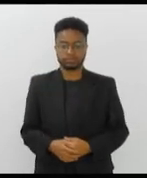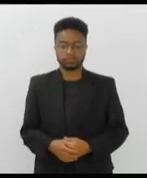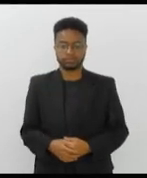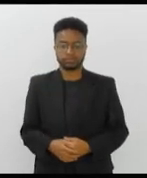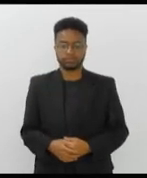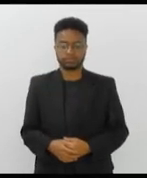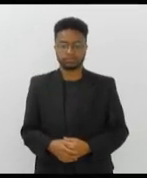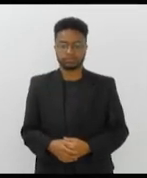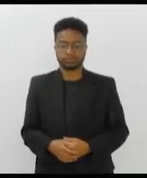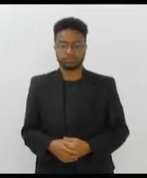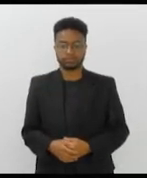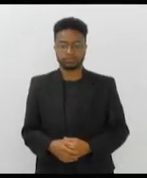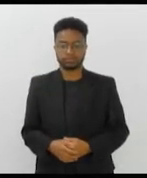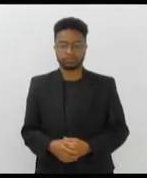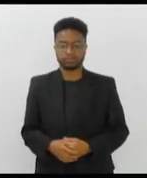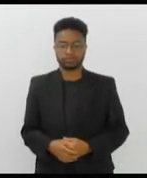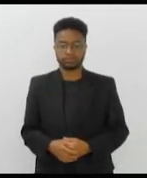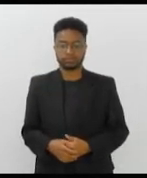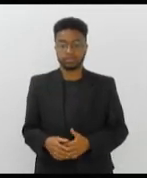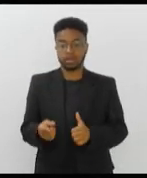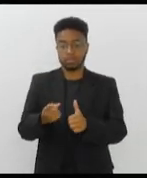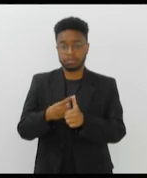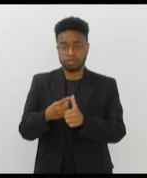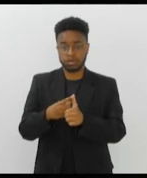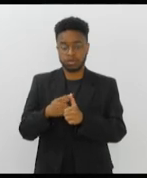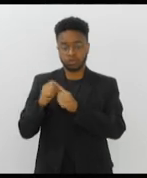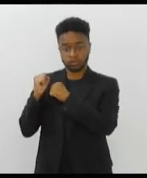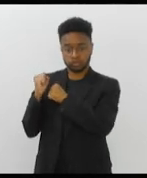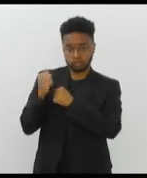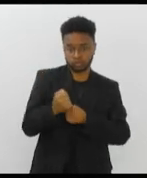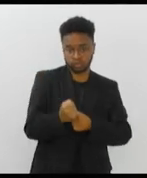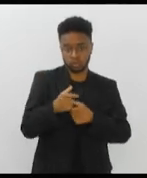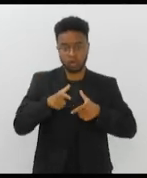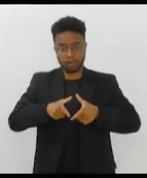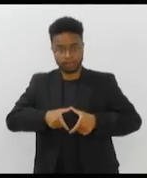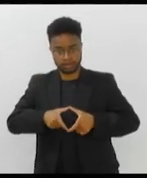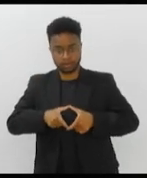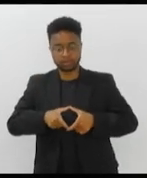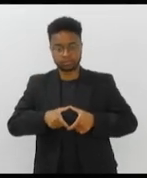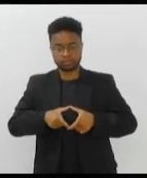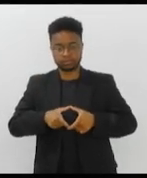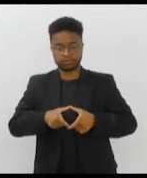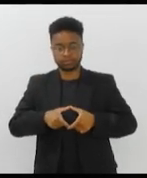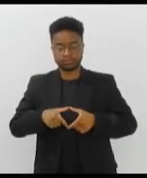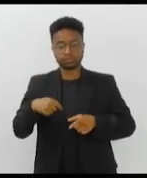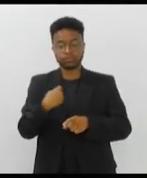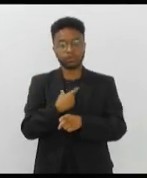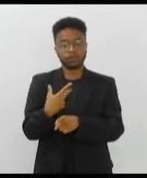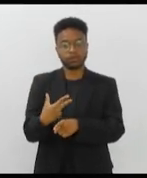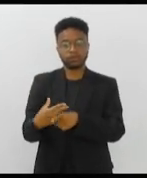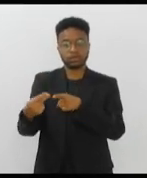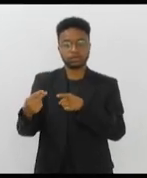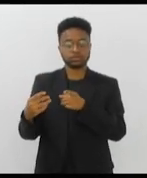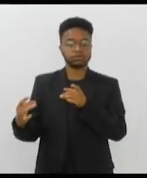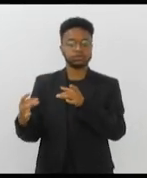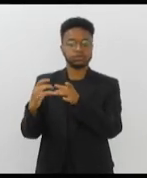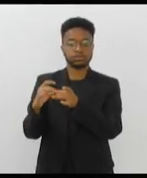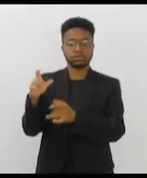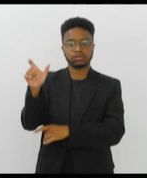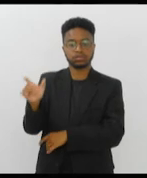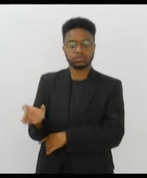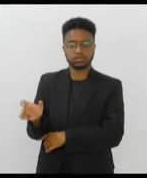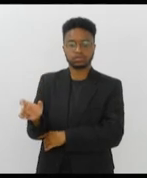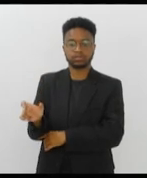Primeiro, a medalha de judô, né, em que a nossa